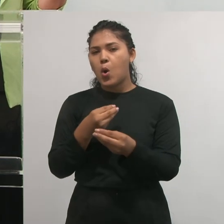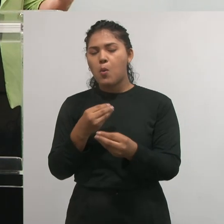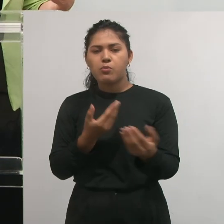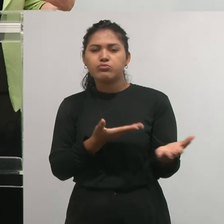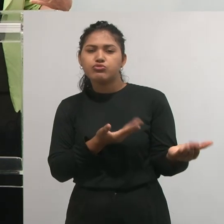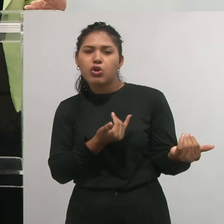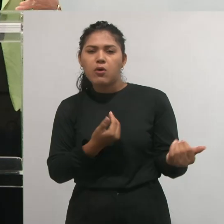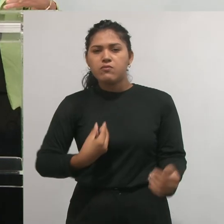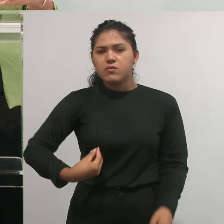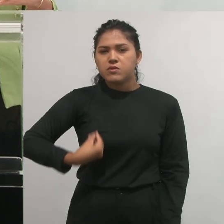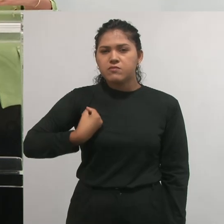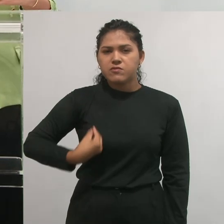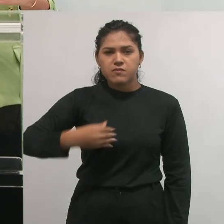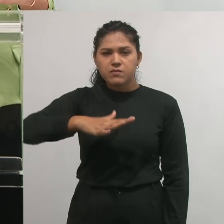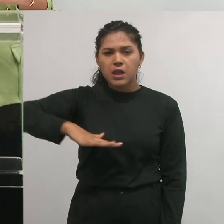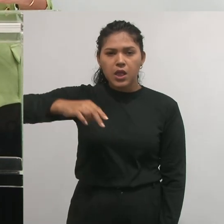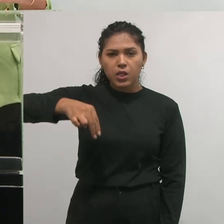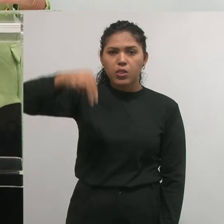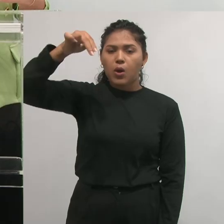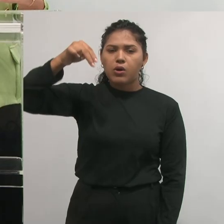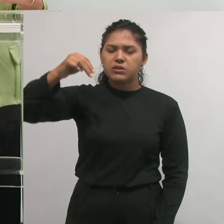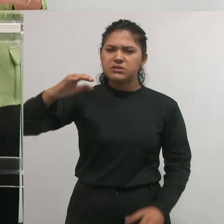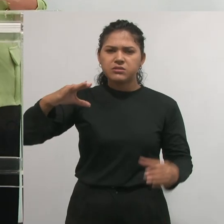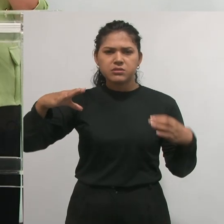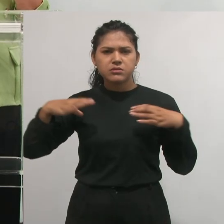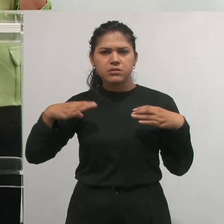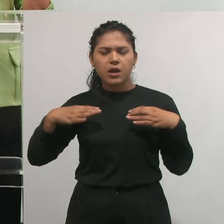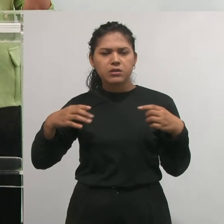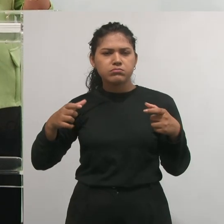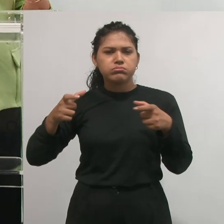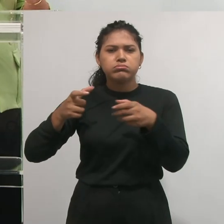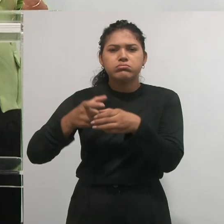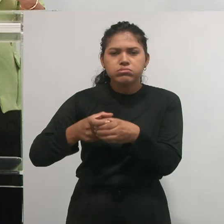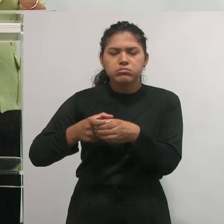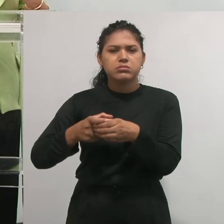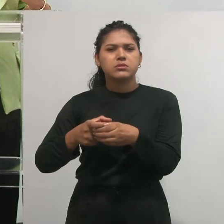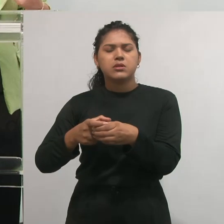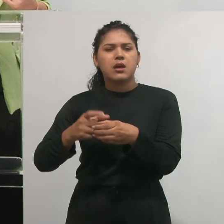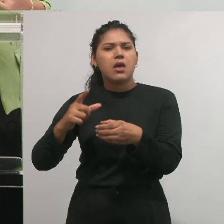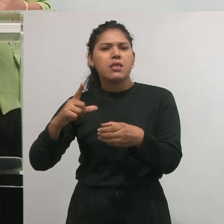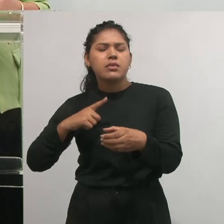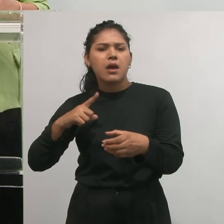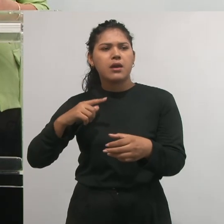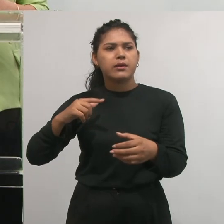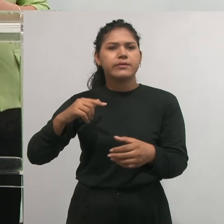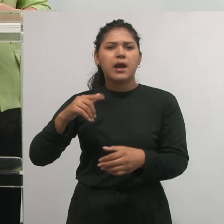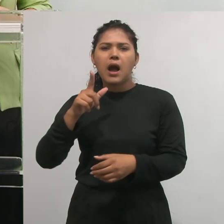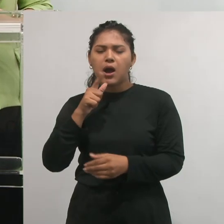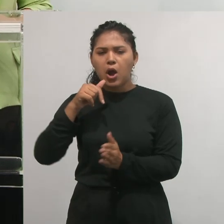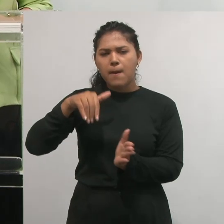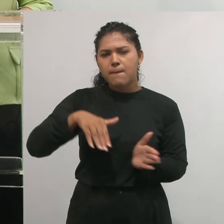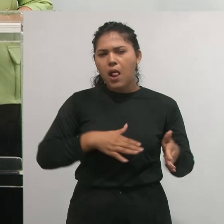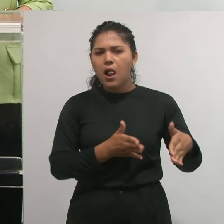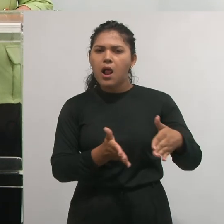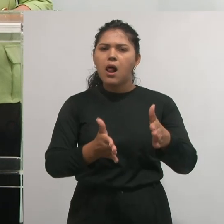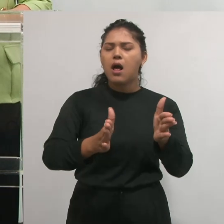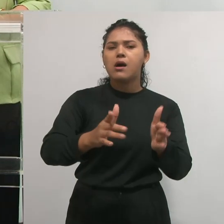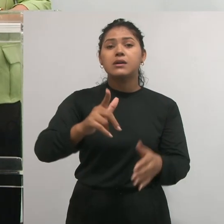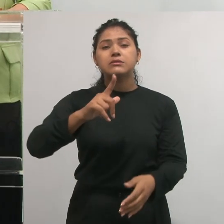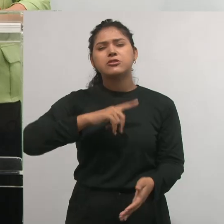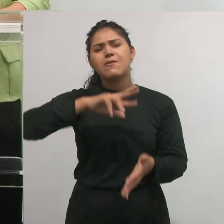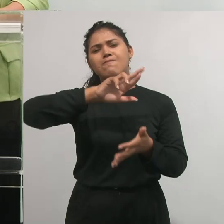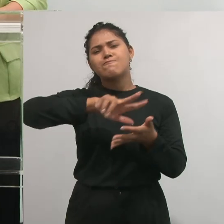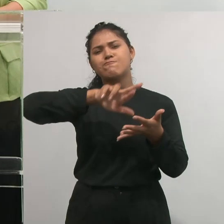que mora na Amazônia, que mora numa cidade que é rodeada por um rio, que tem